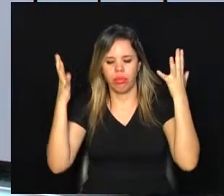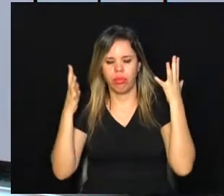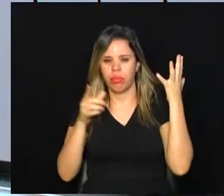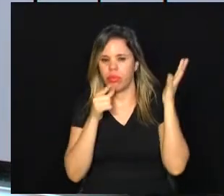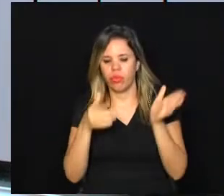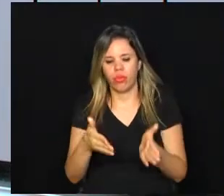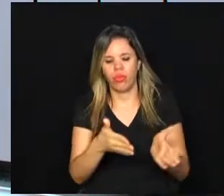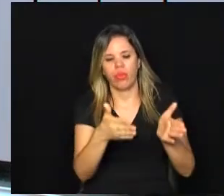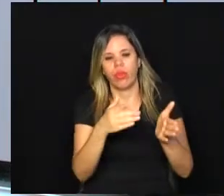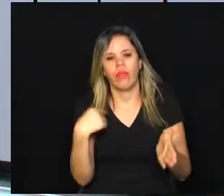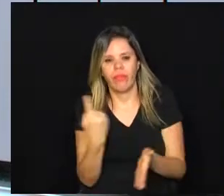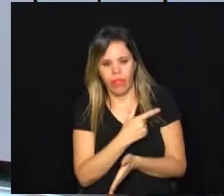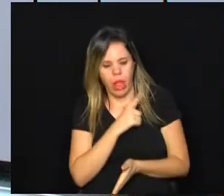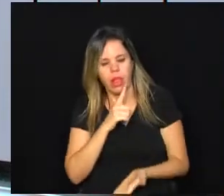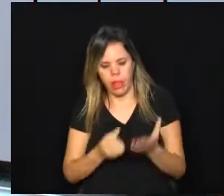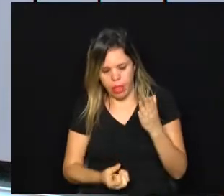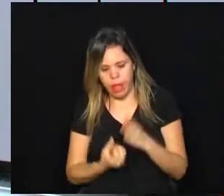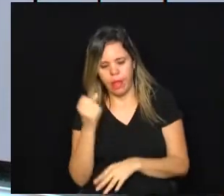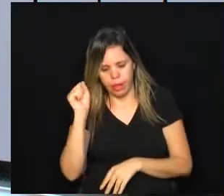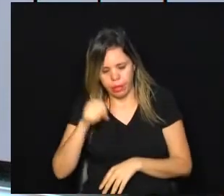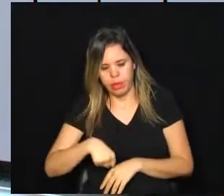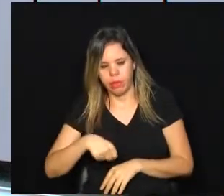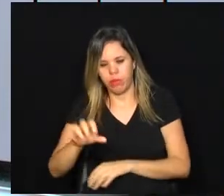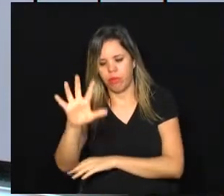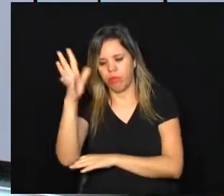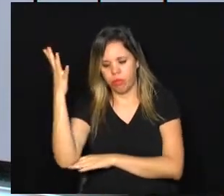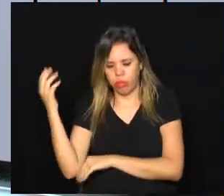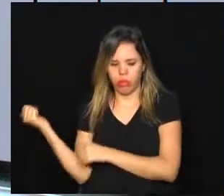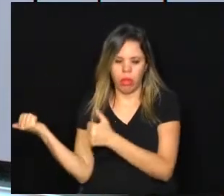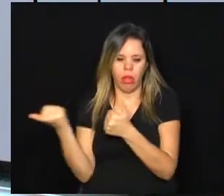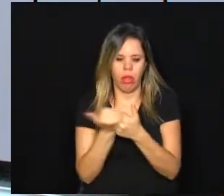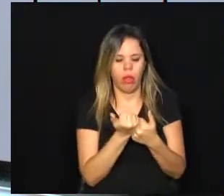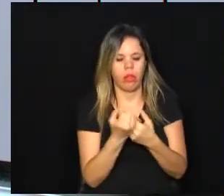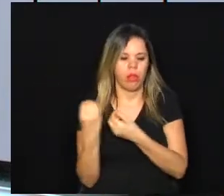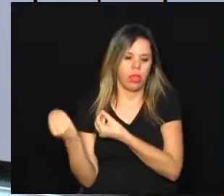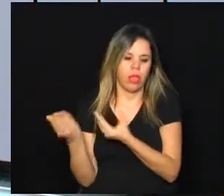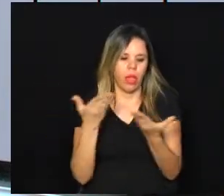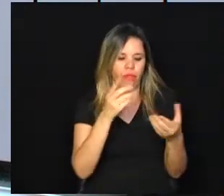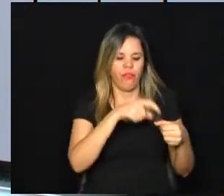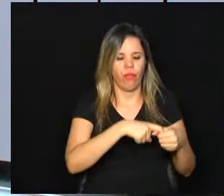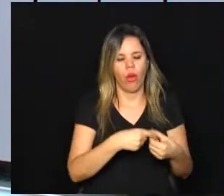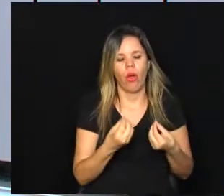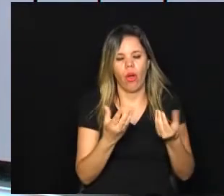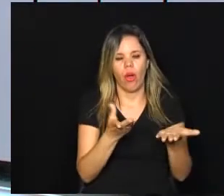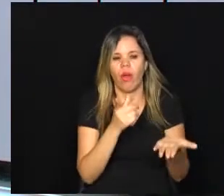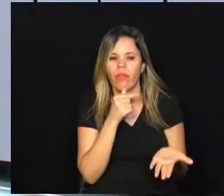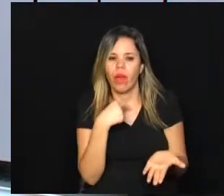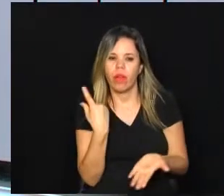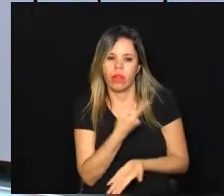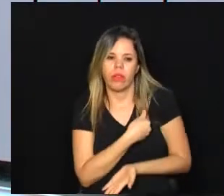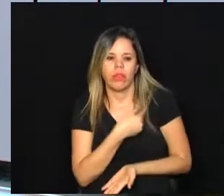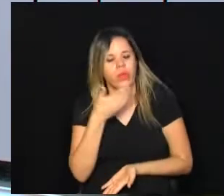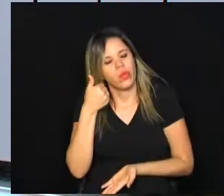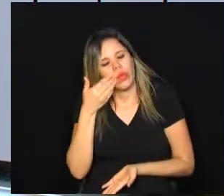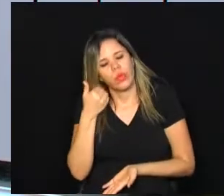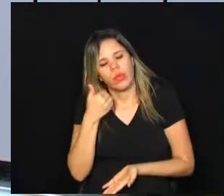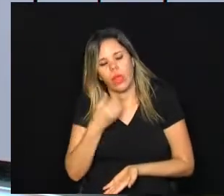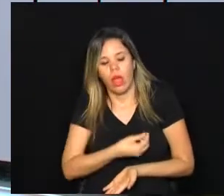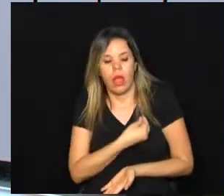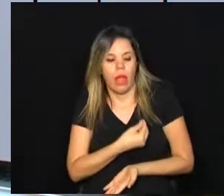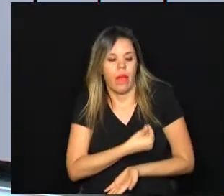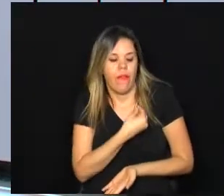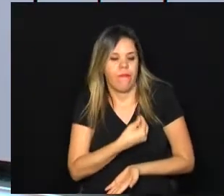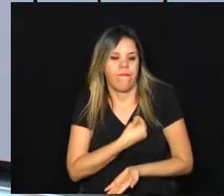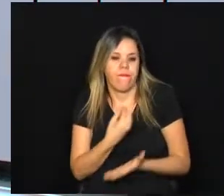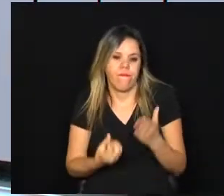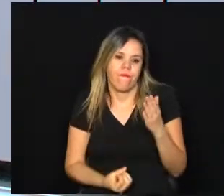gente vai garantir que a natureza reponha aquela água que o homem consome. A água é questão de vida, é fonte de